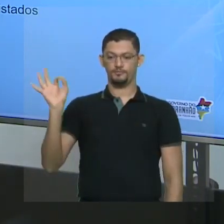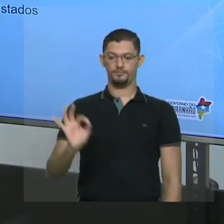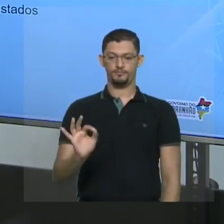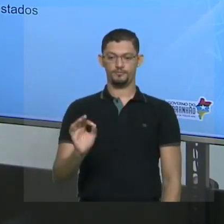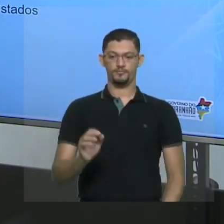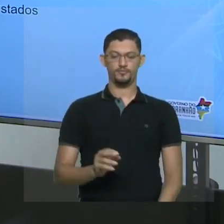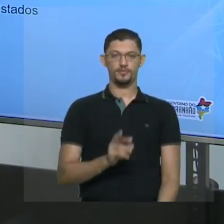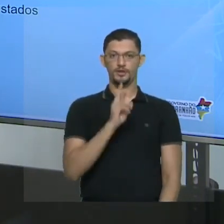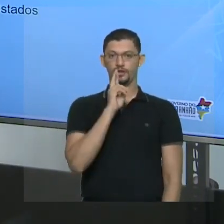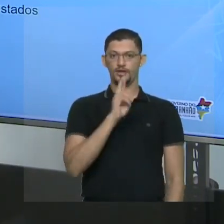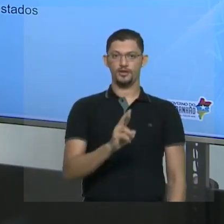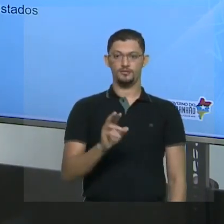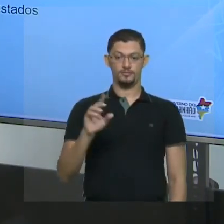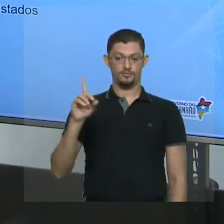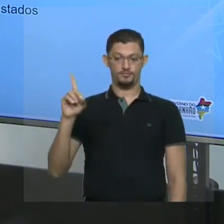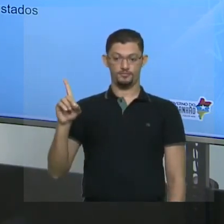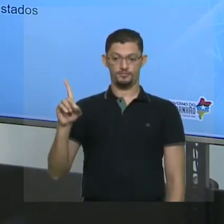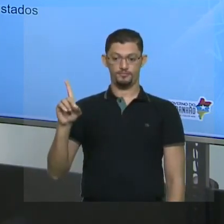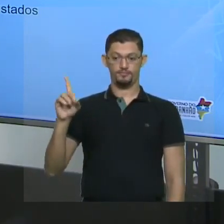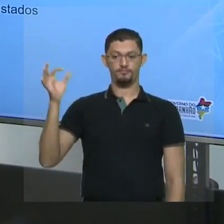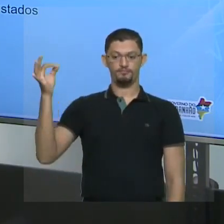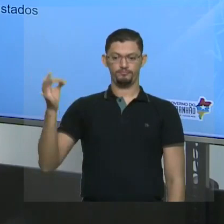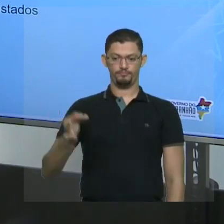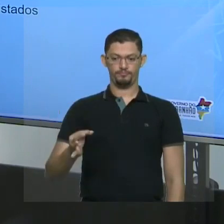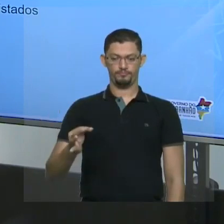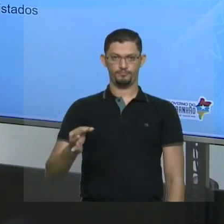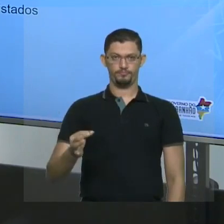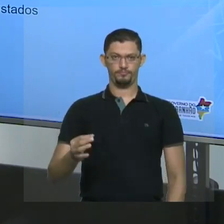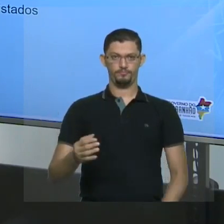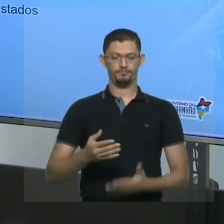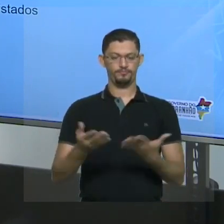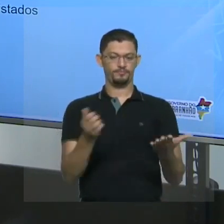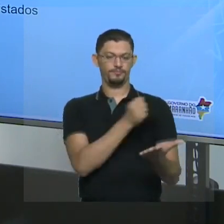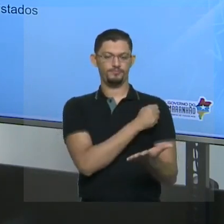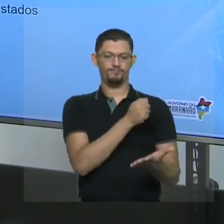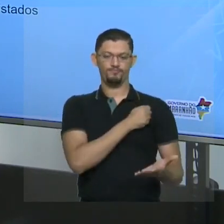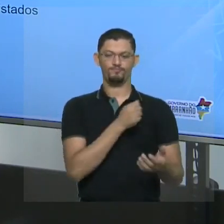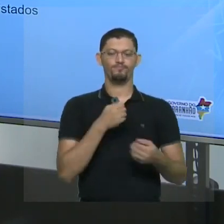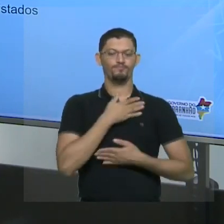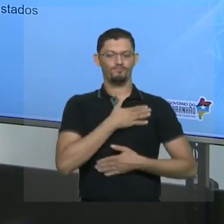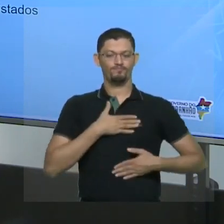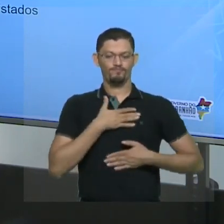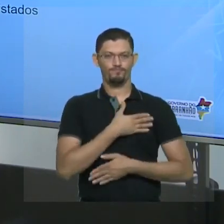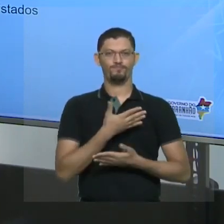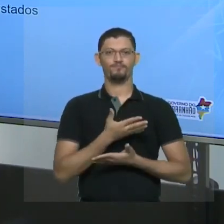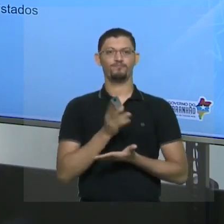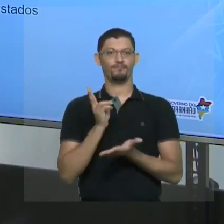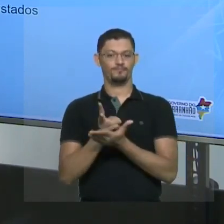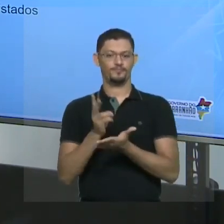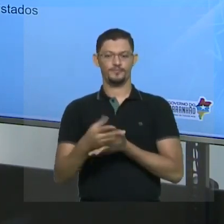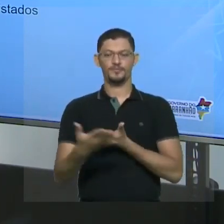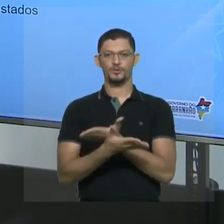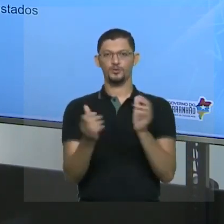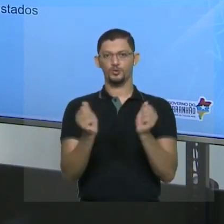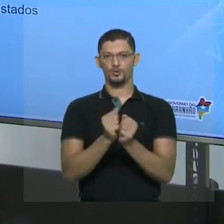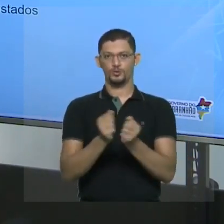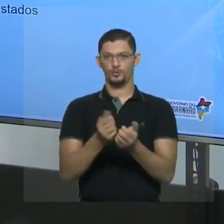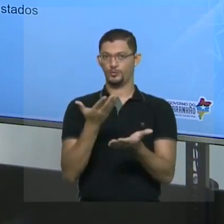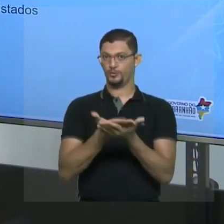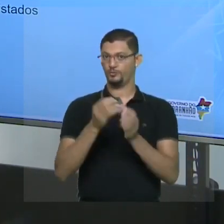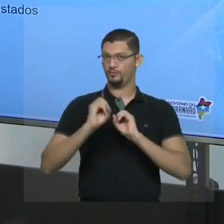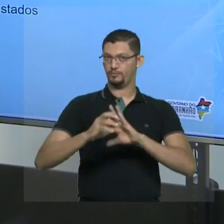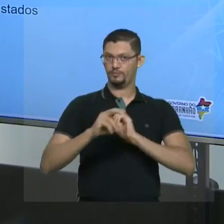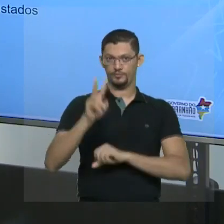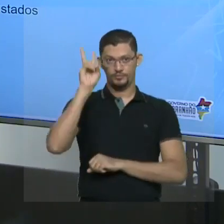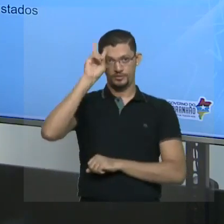correta, letra D, de deu certo. Então, turma, valeu, um prazerzaço sempre estar com vocês em mais uma aula.